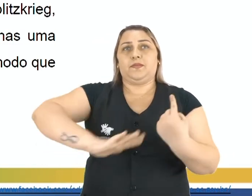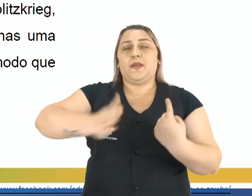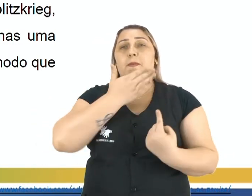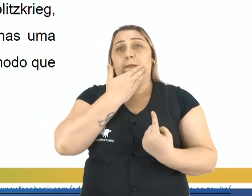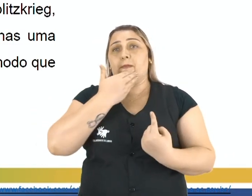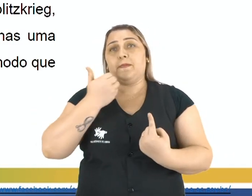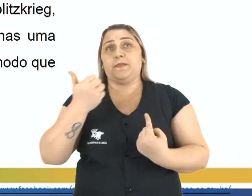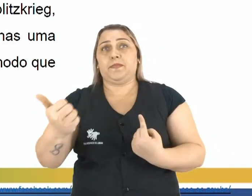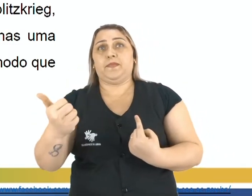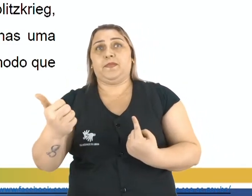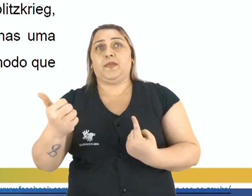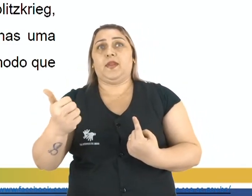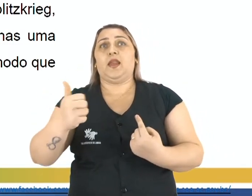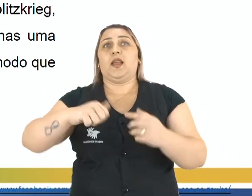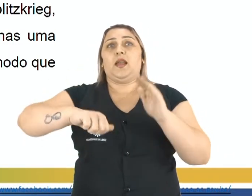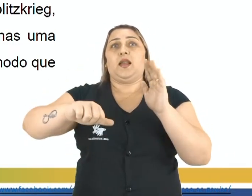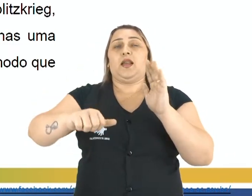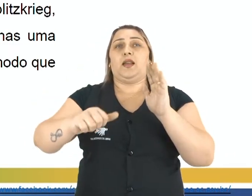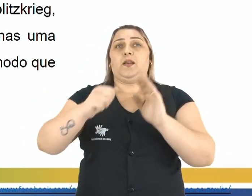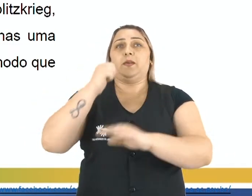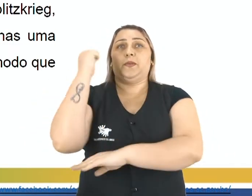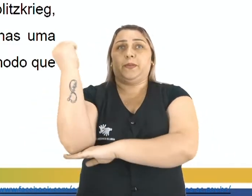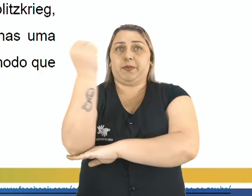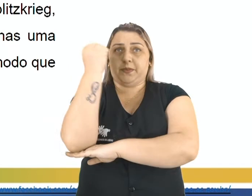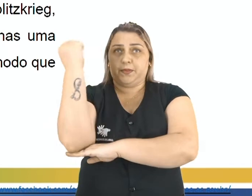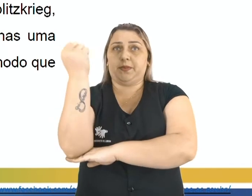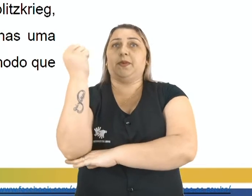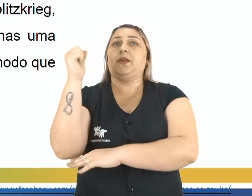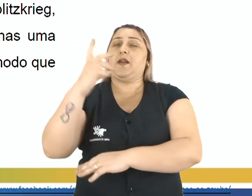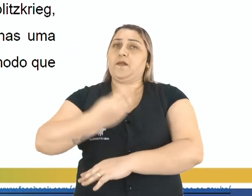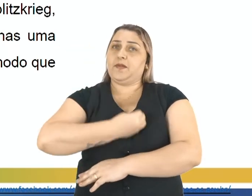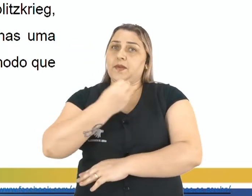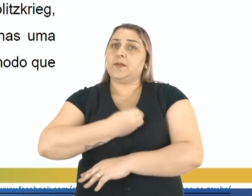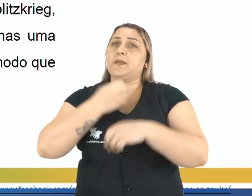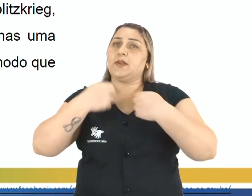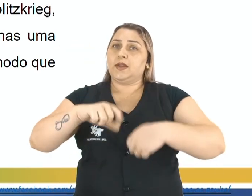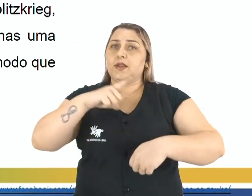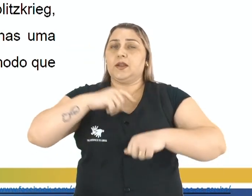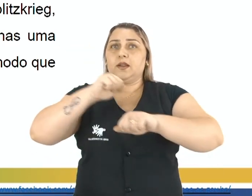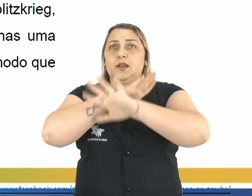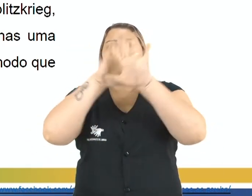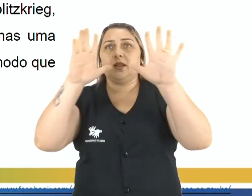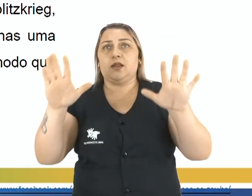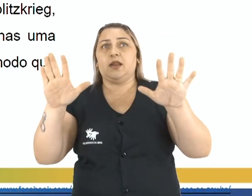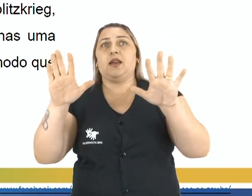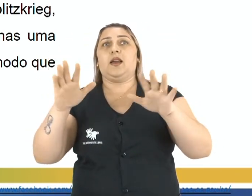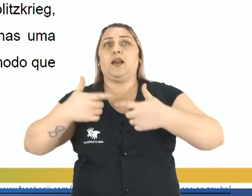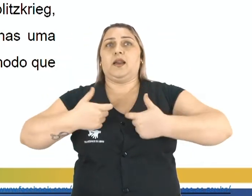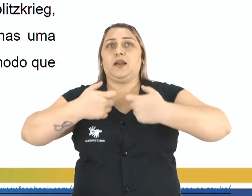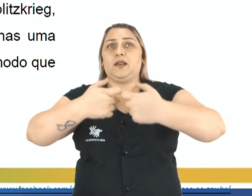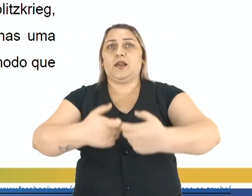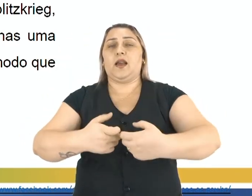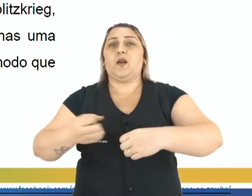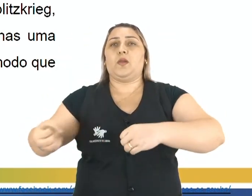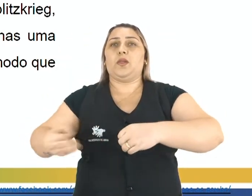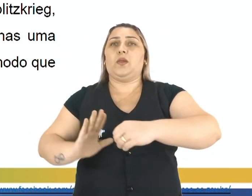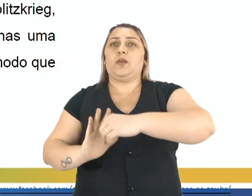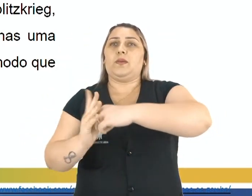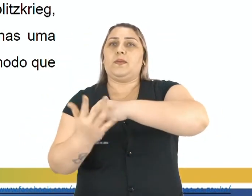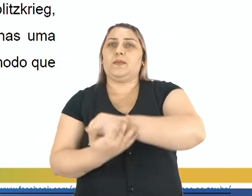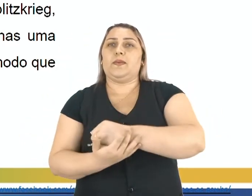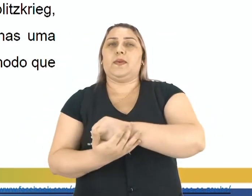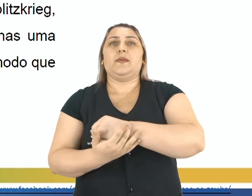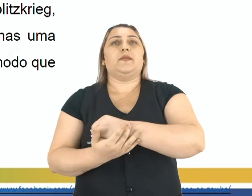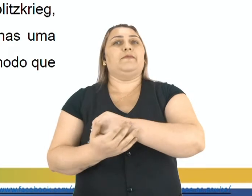melhor remédio. Na grave situação em que vivemos, é preciso ter claro que a guerra contra o novo coronavírus